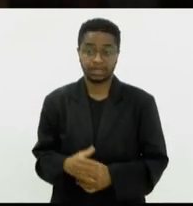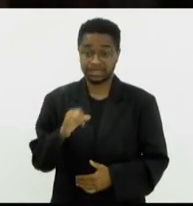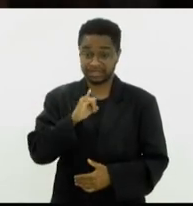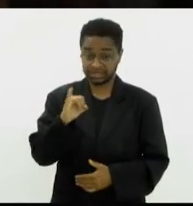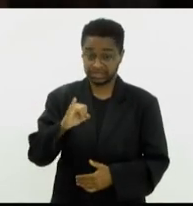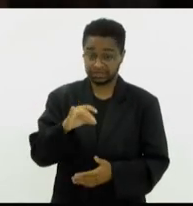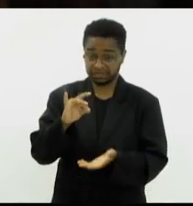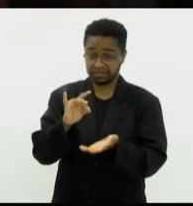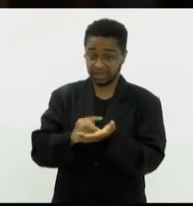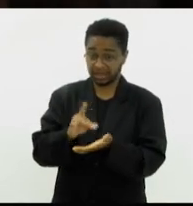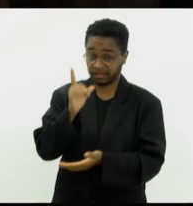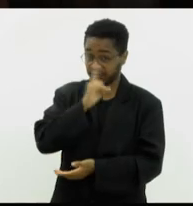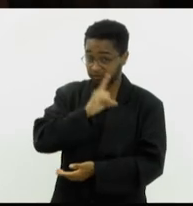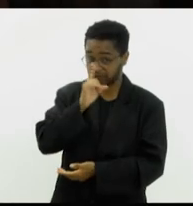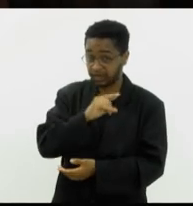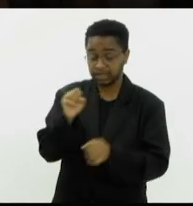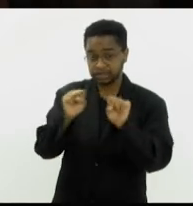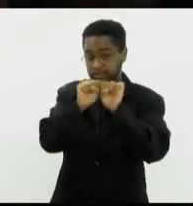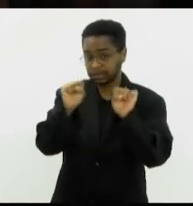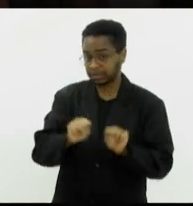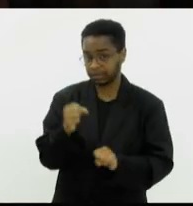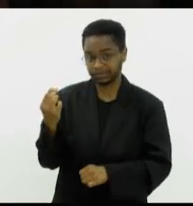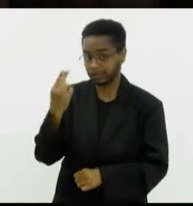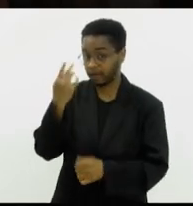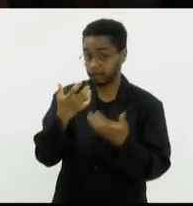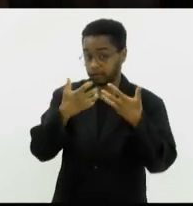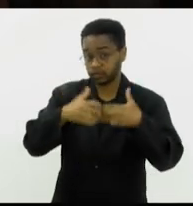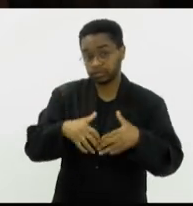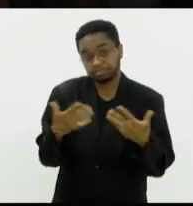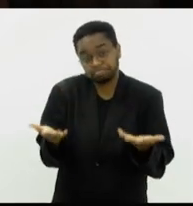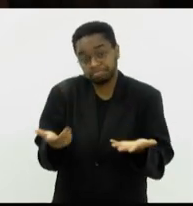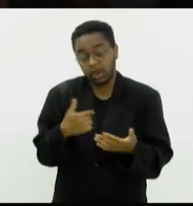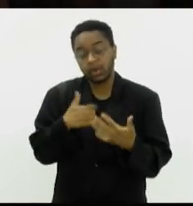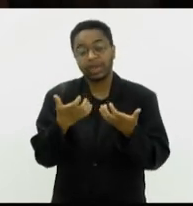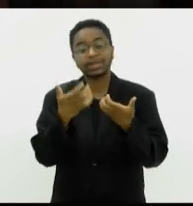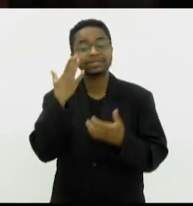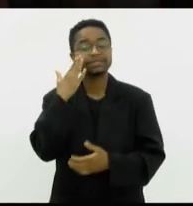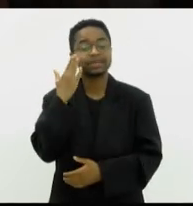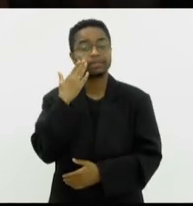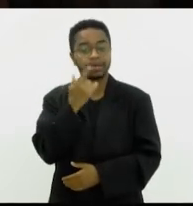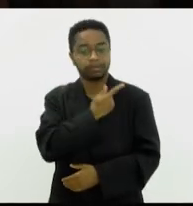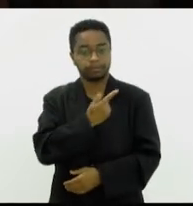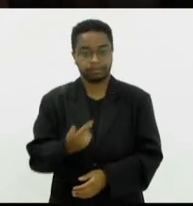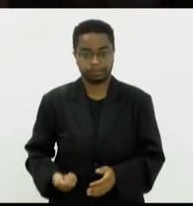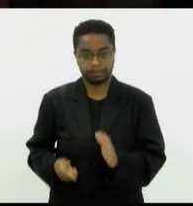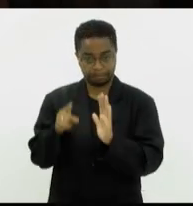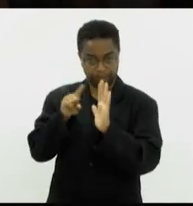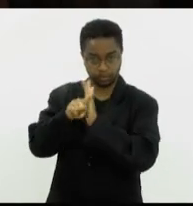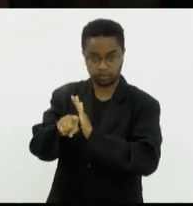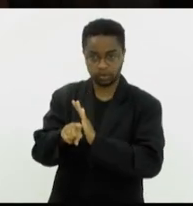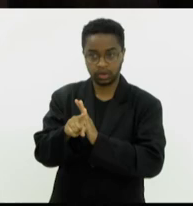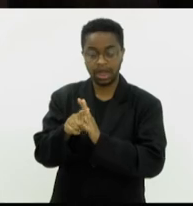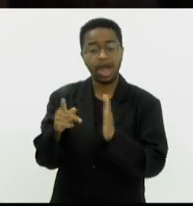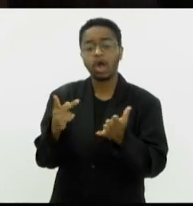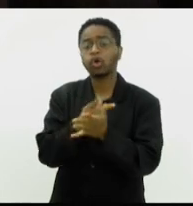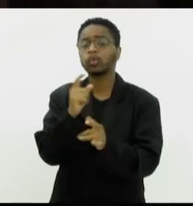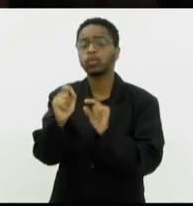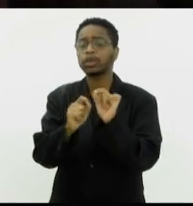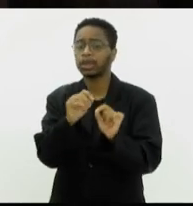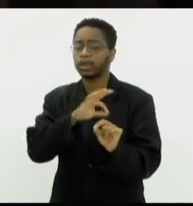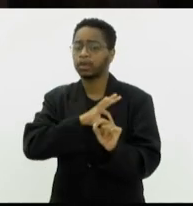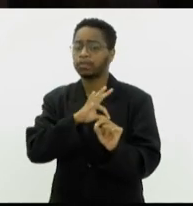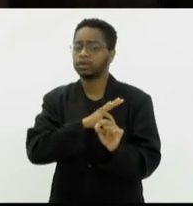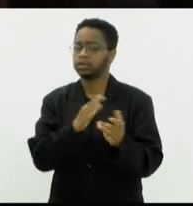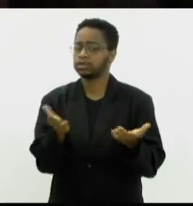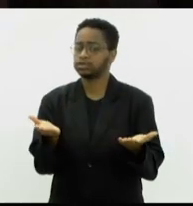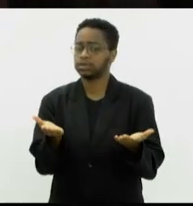irregular o sistema não pode funcionar Então eu queria saber o seguinte ó meu Governador o que que acontece com a polícia pinal